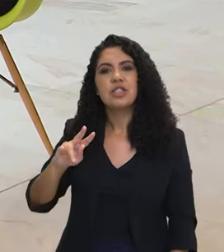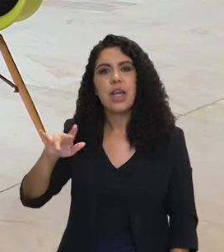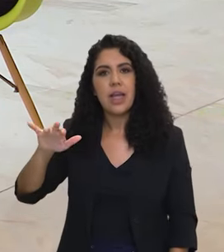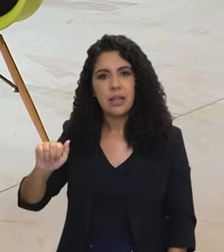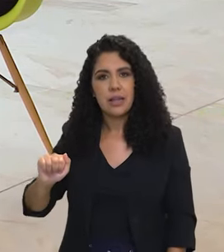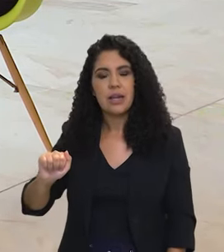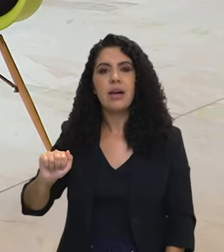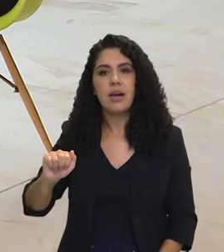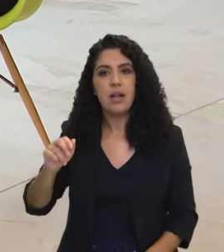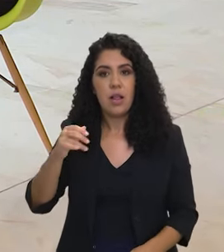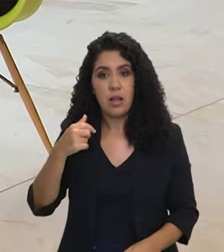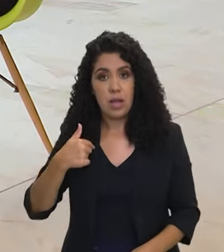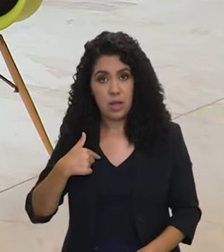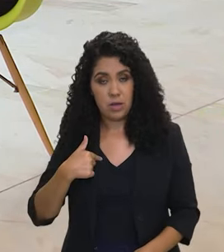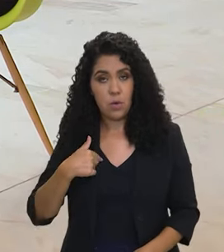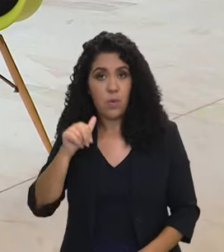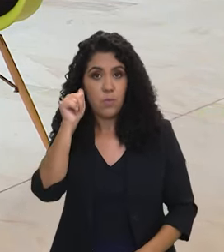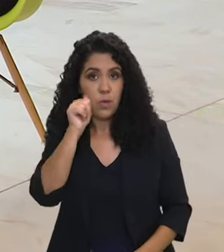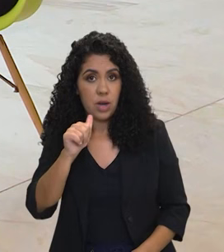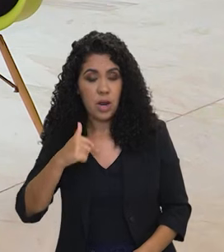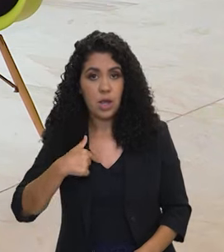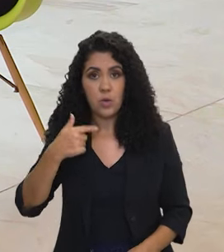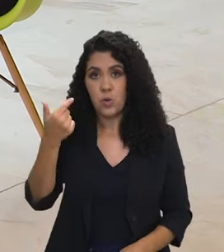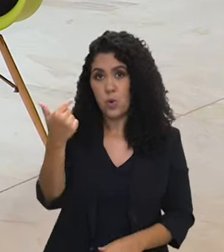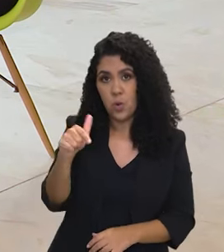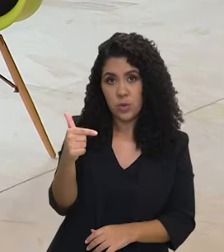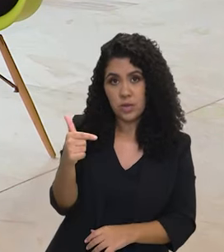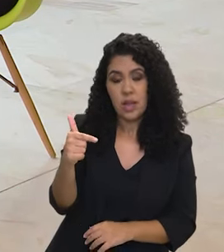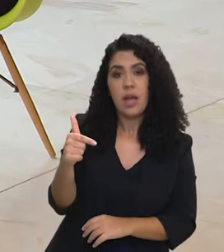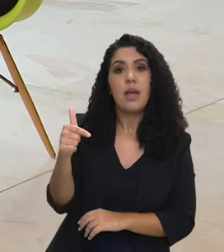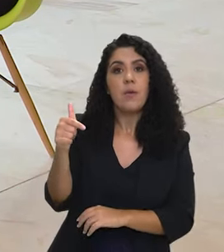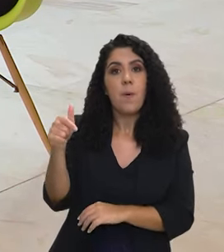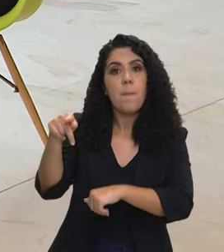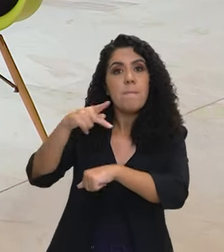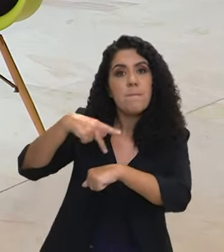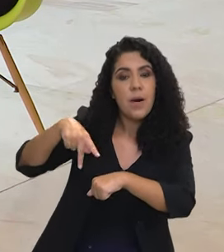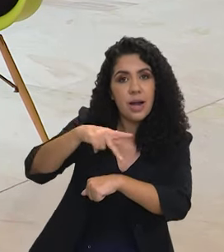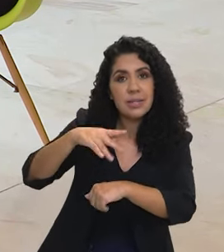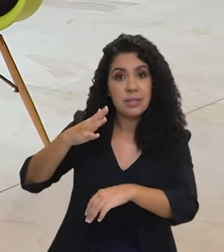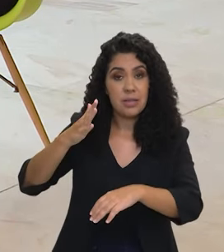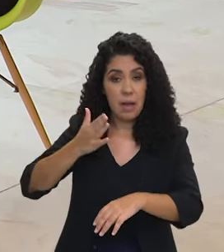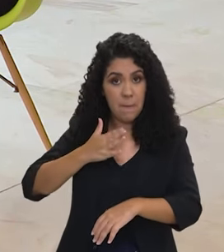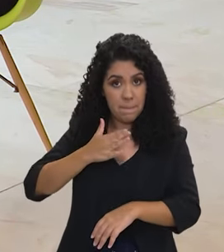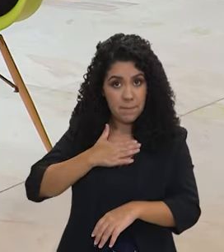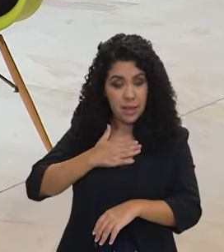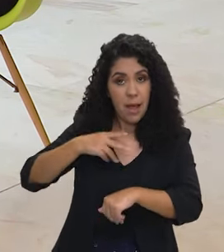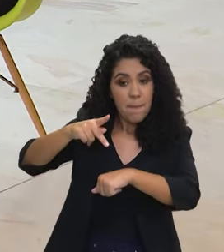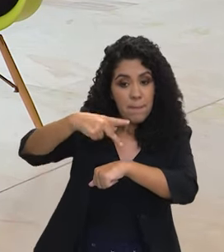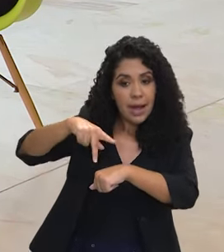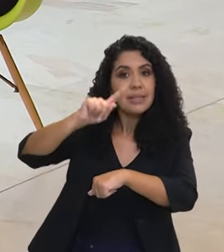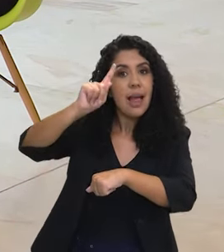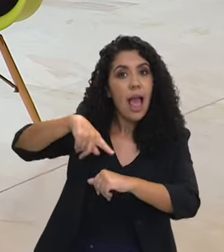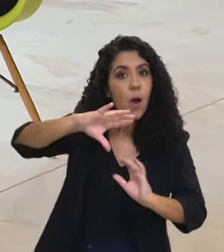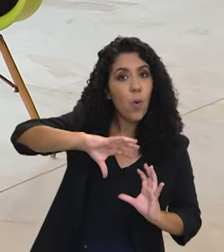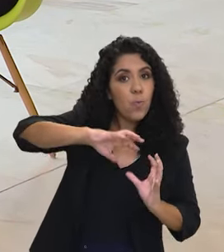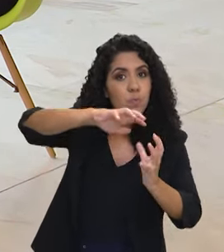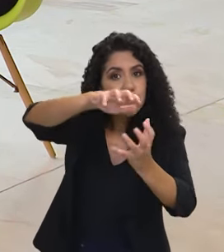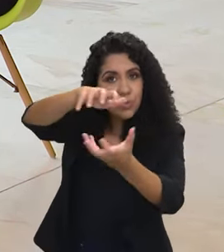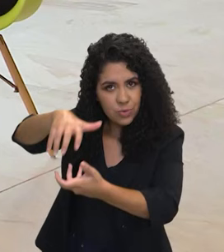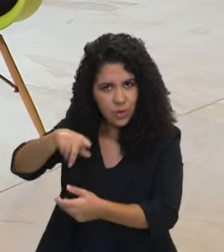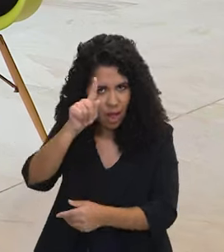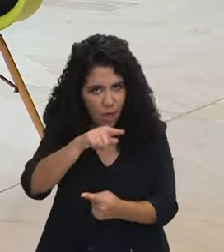Como mulher, não tenho pátria. Como mulher, não quero pátria. Como mulher, minha pátria é o mundo inteiro. Essa tem sido a sua